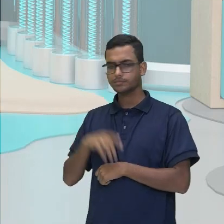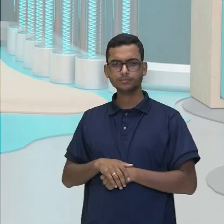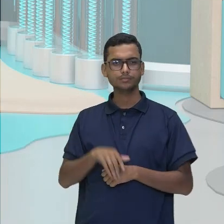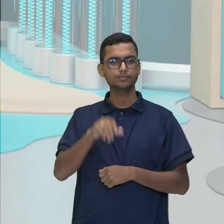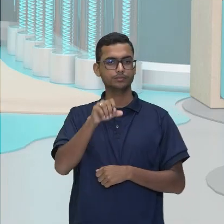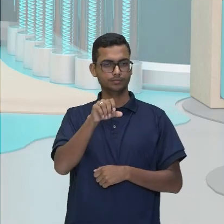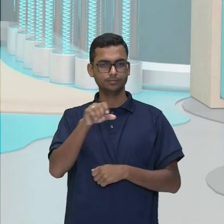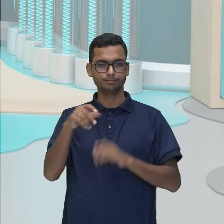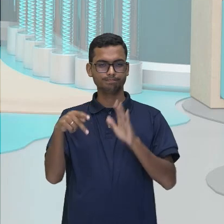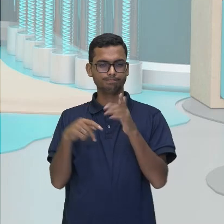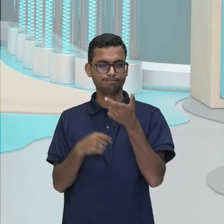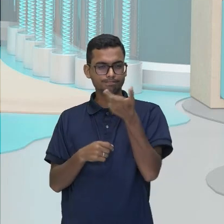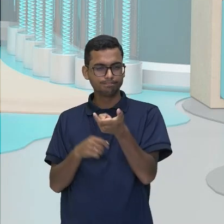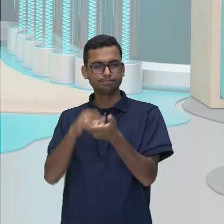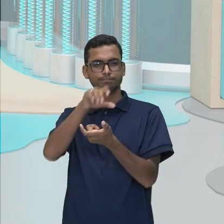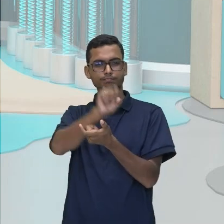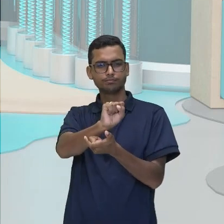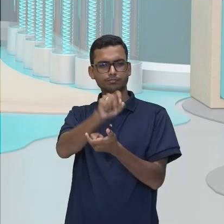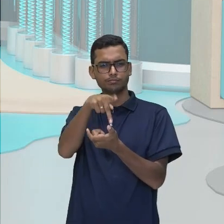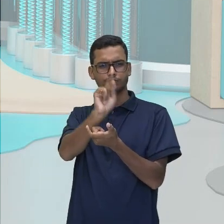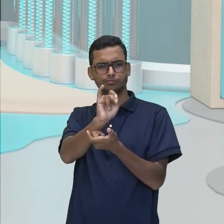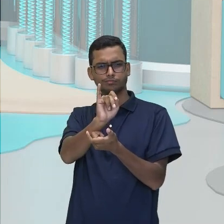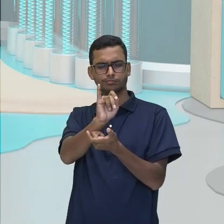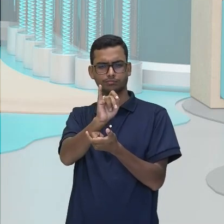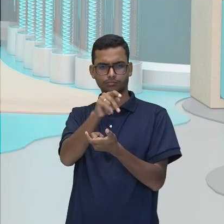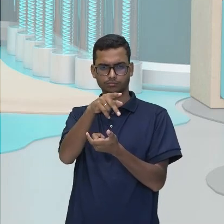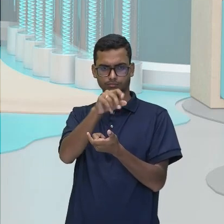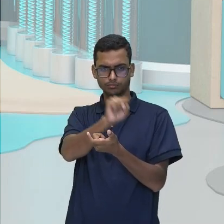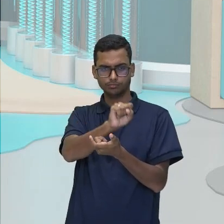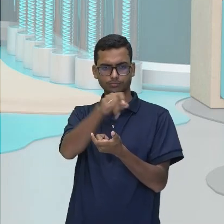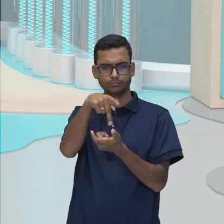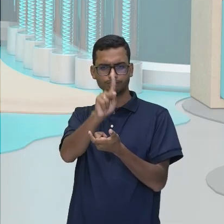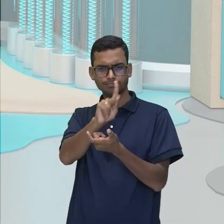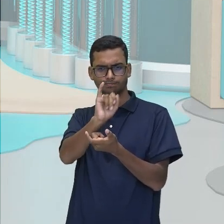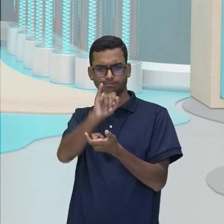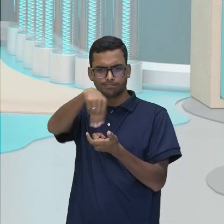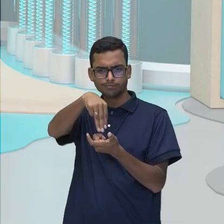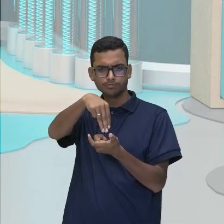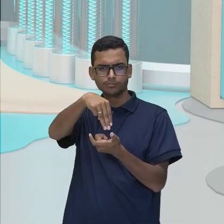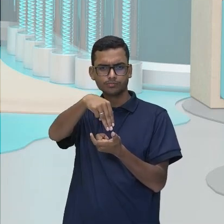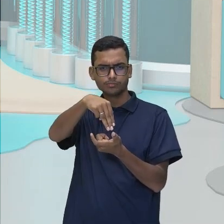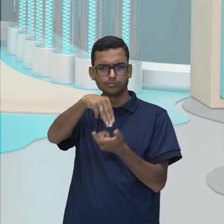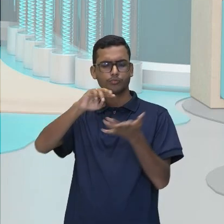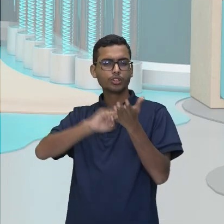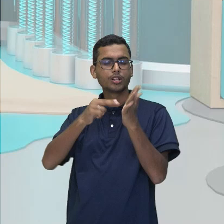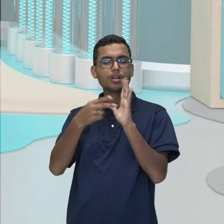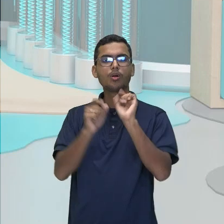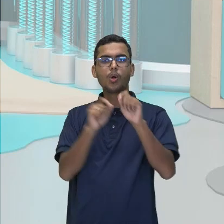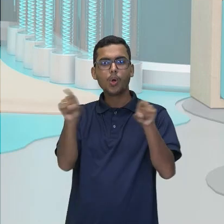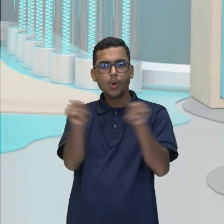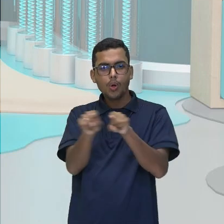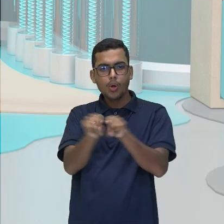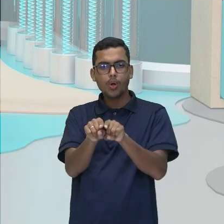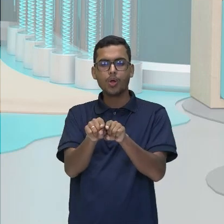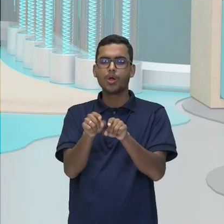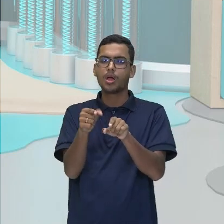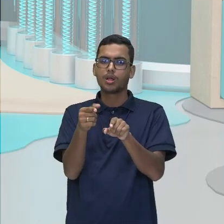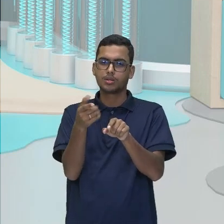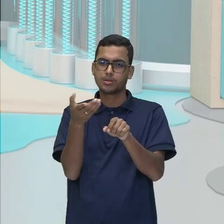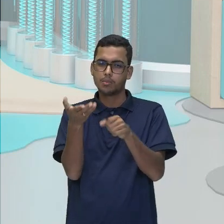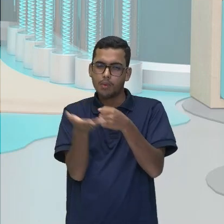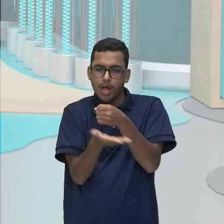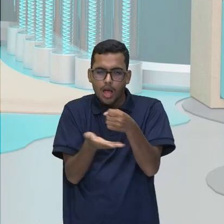skim? Então, o skim significa algo que fica na superfície ou